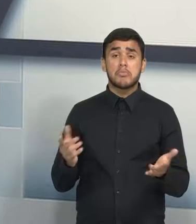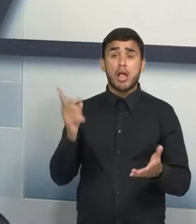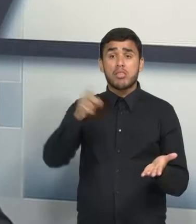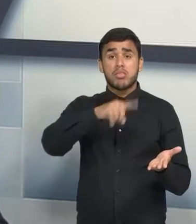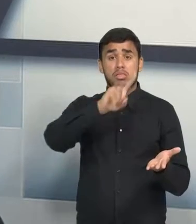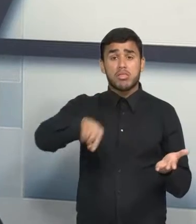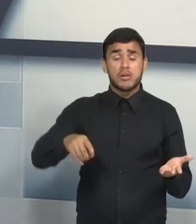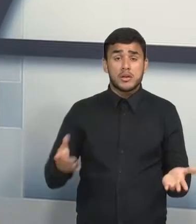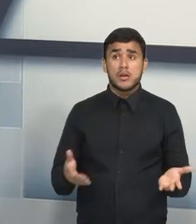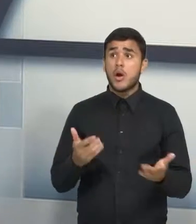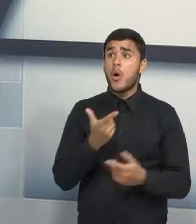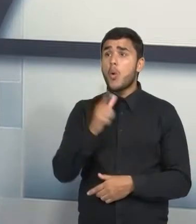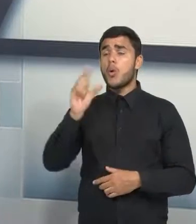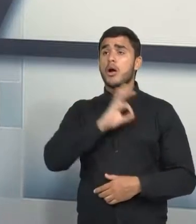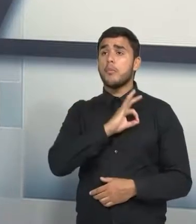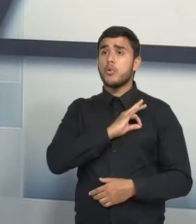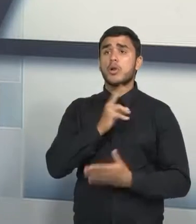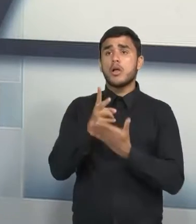Mas